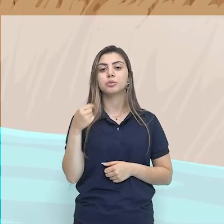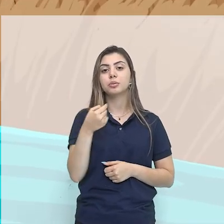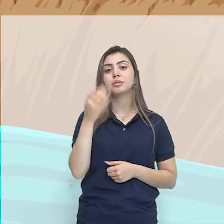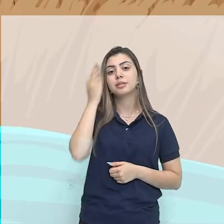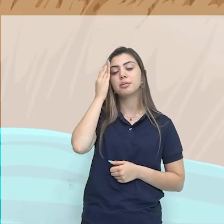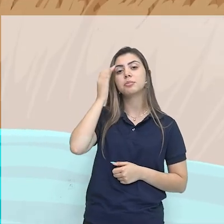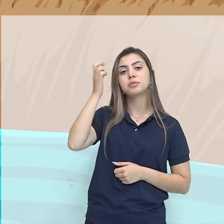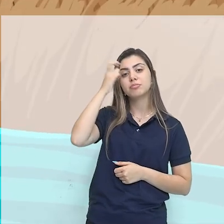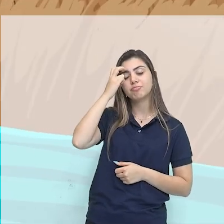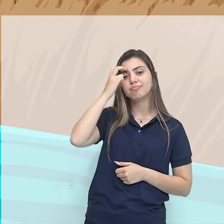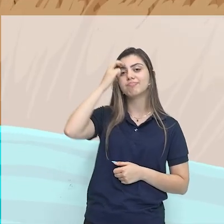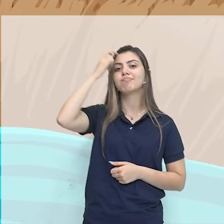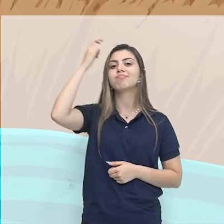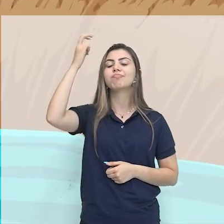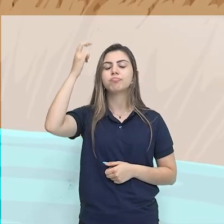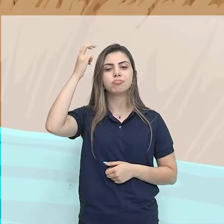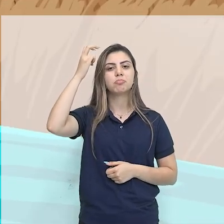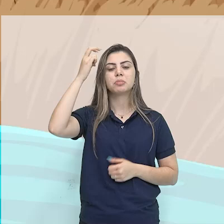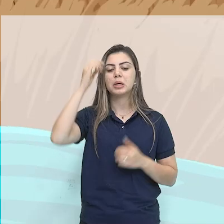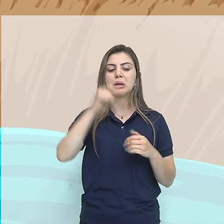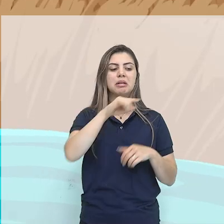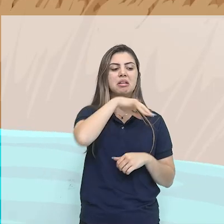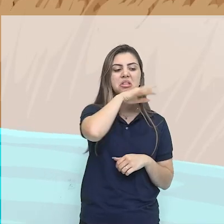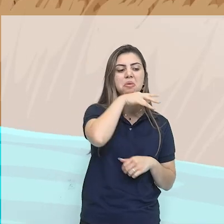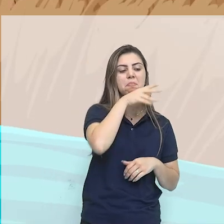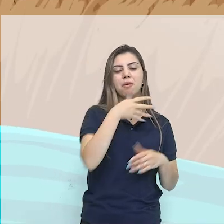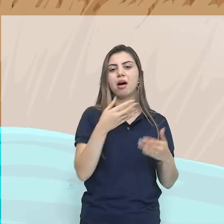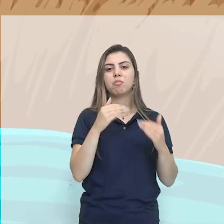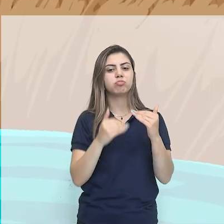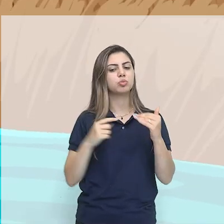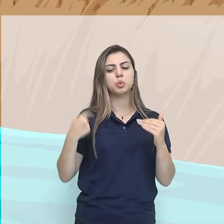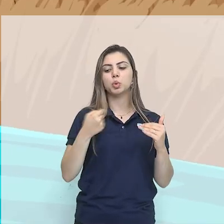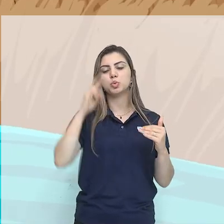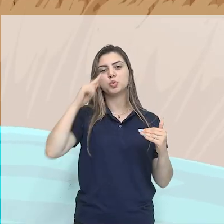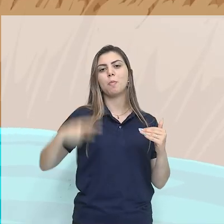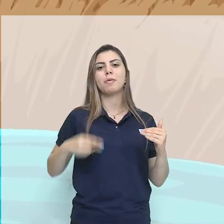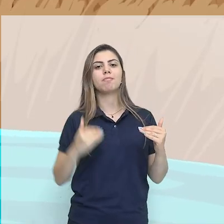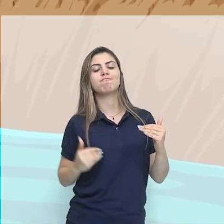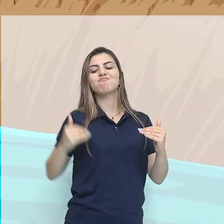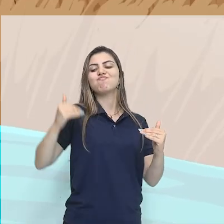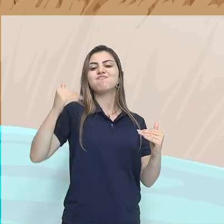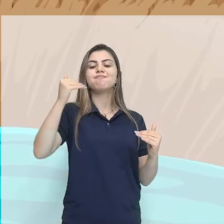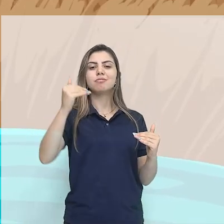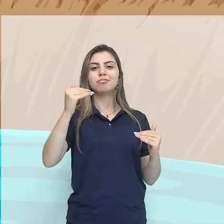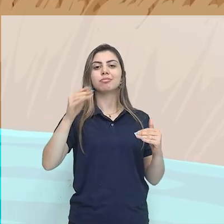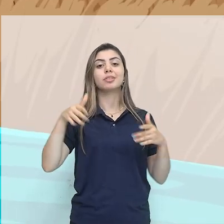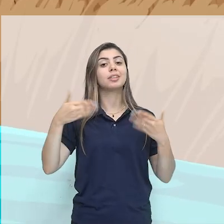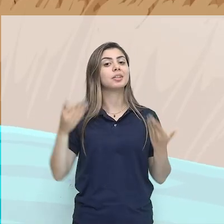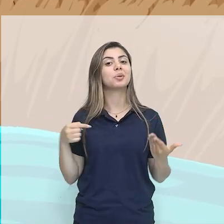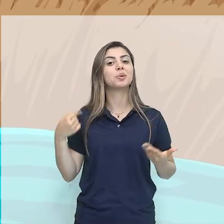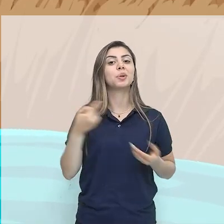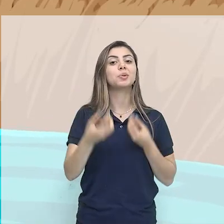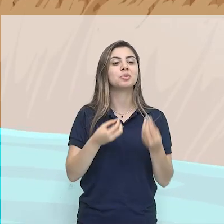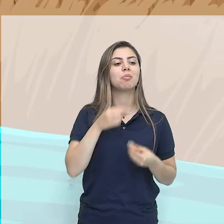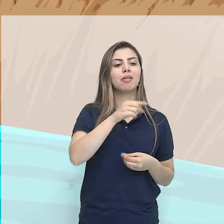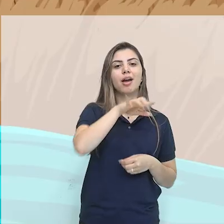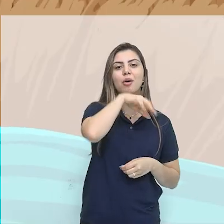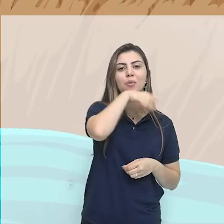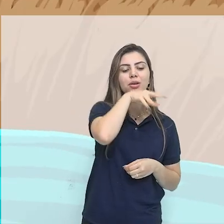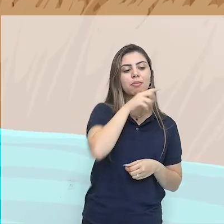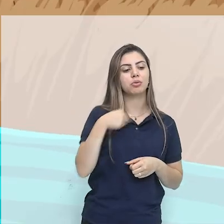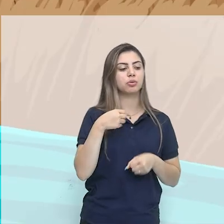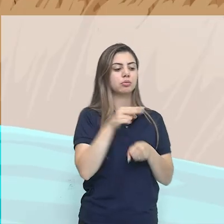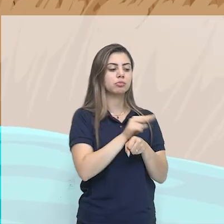de sapientização, ele é muito maior do que qualquer outro animal. Por isso que nós domesticamos o quê? Os